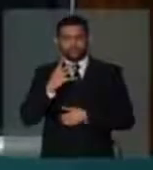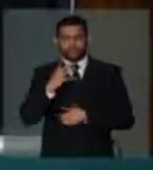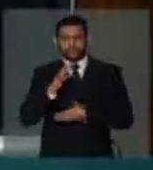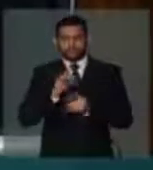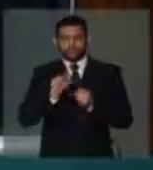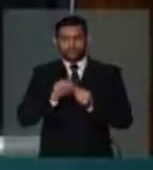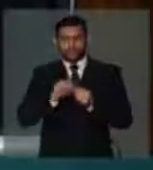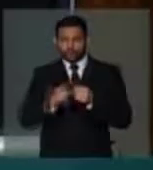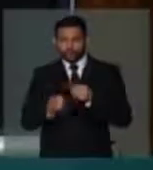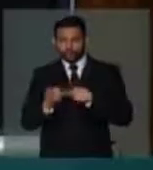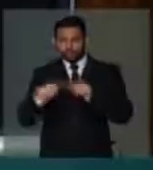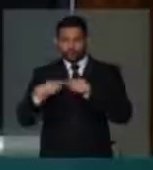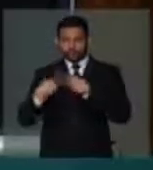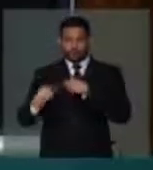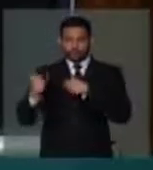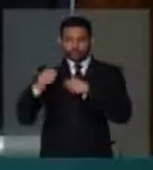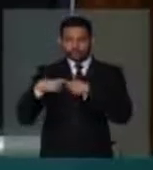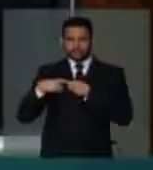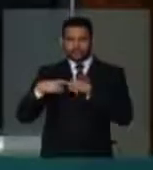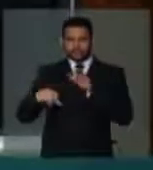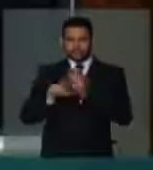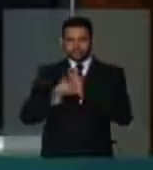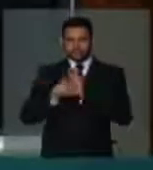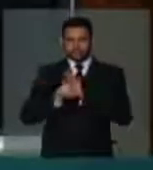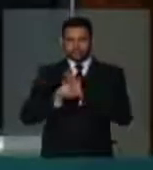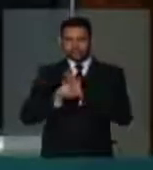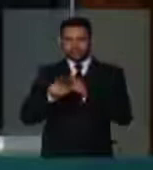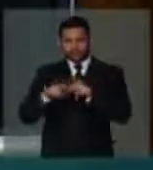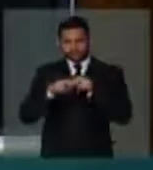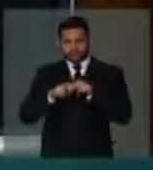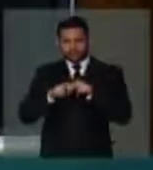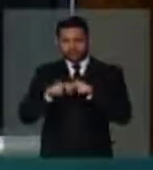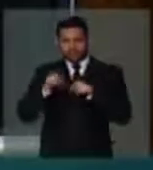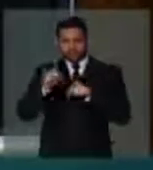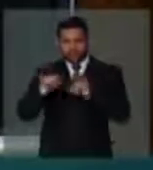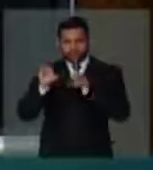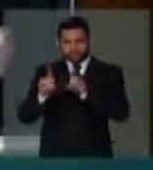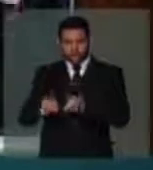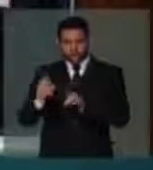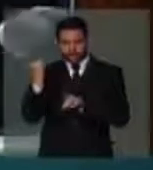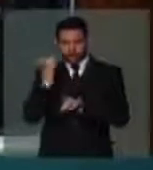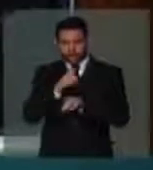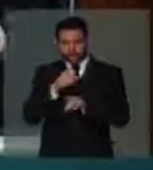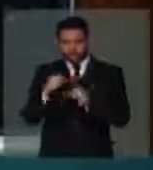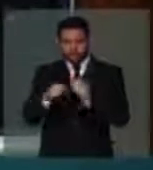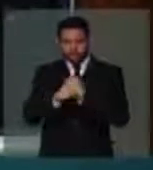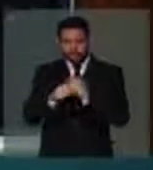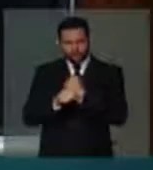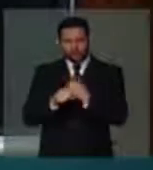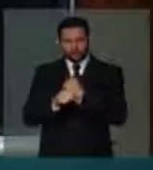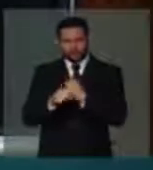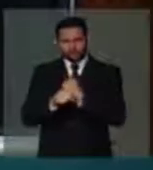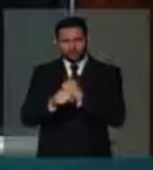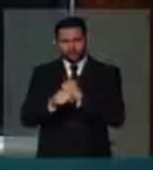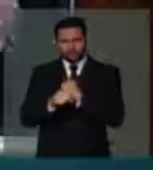tem produzido retrocessos na legislação, inclusive com relação a direitos adquiridos há décadas.